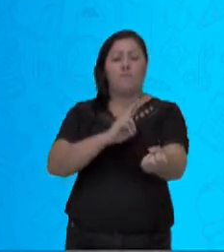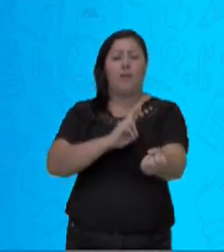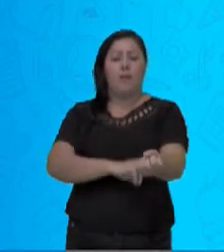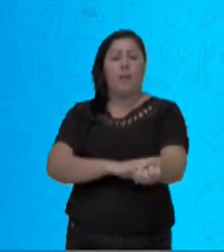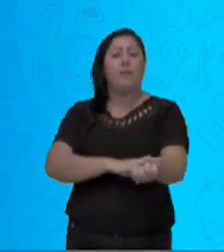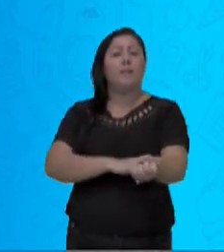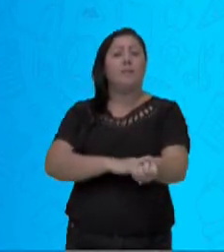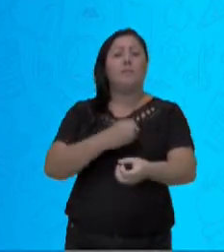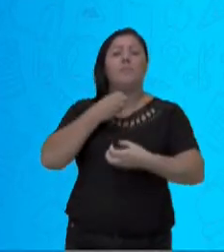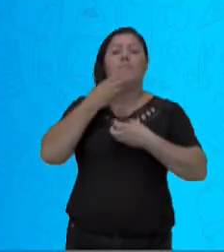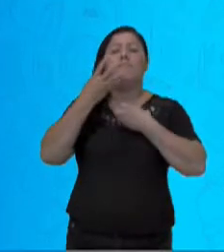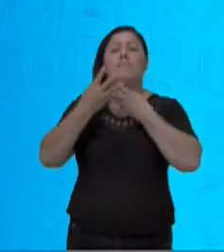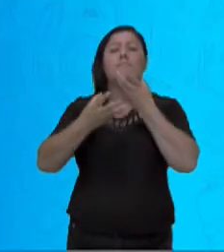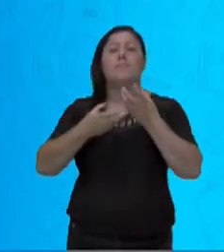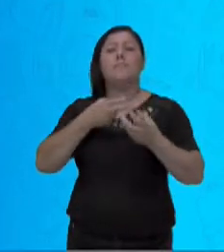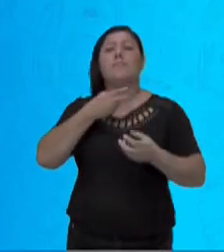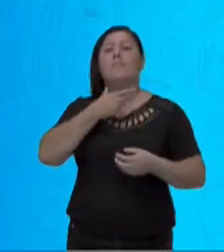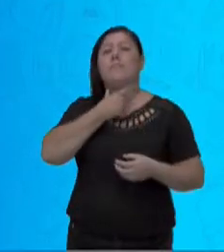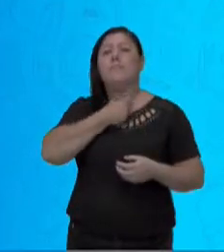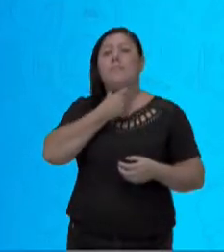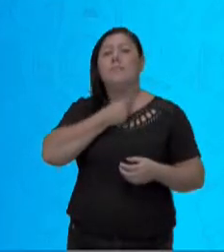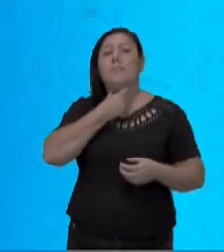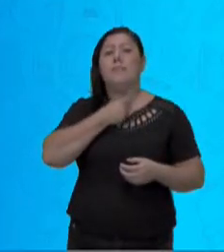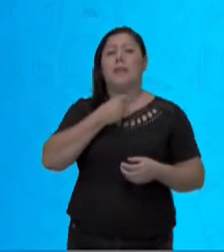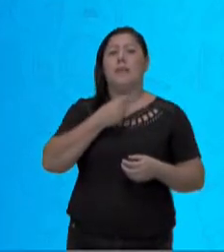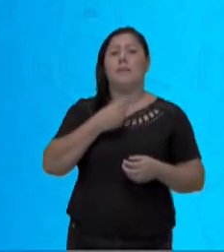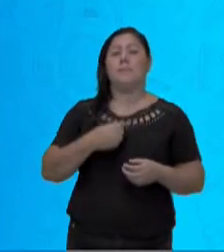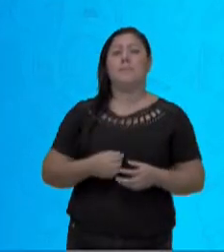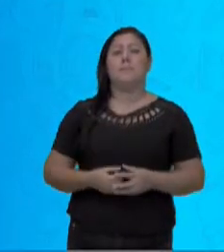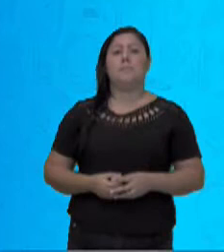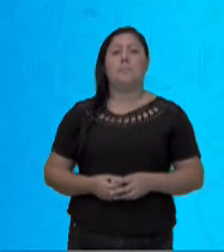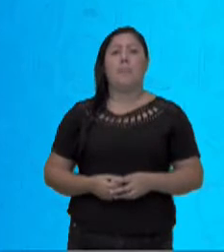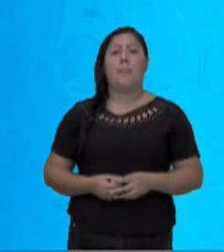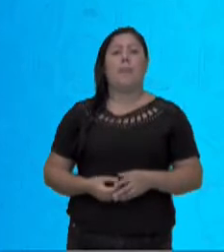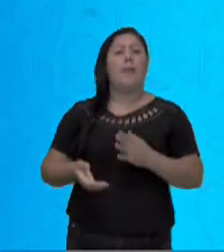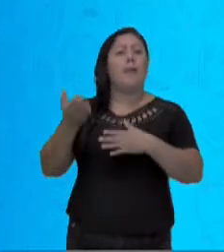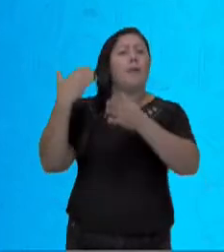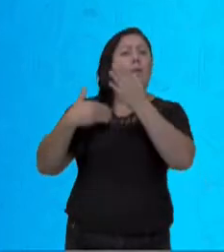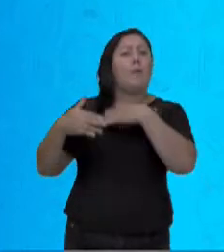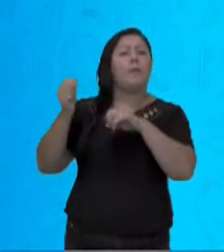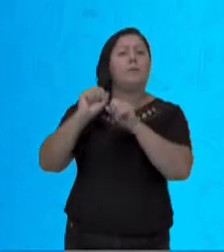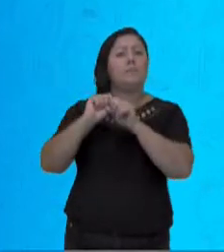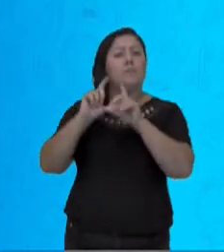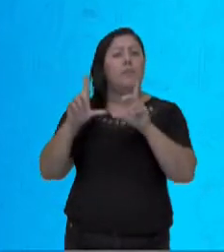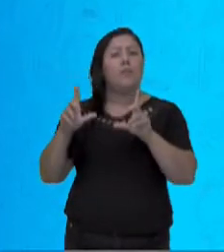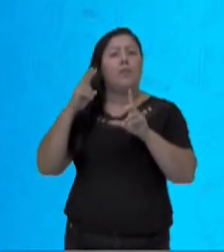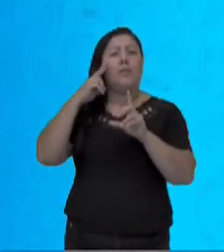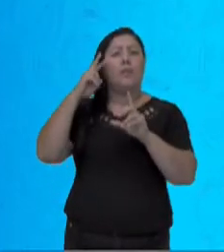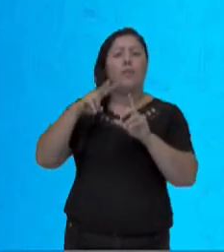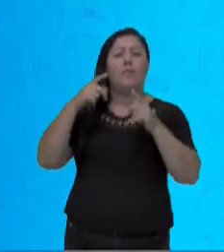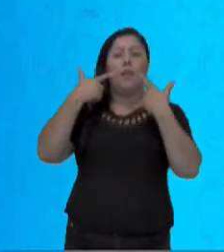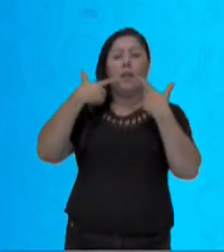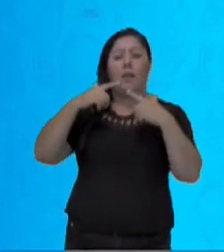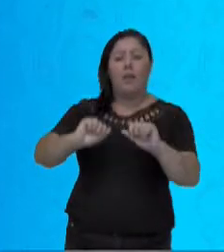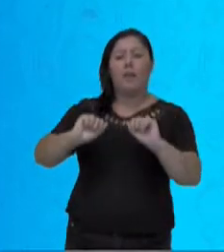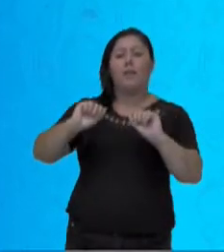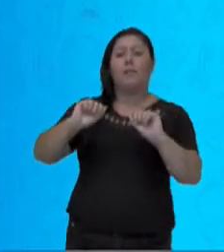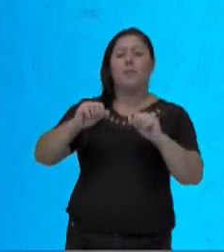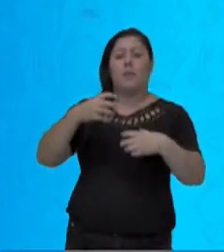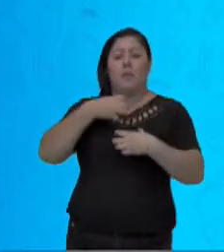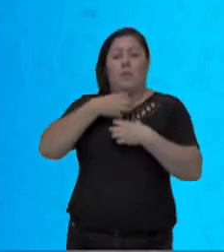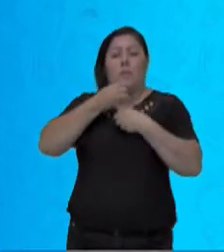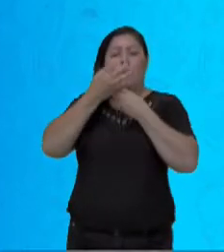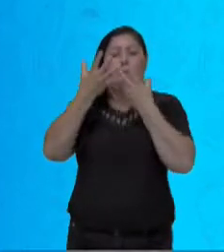No início do vídeo, eu li o poema A Leitura do Inhém. Da mesma forma, você deve